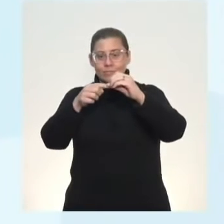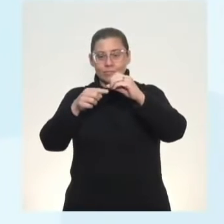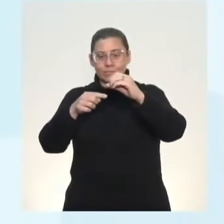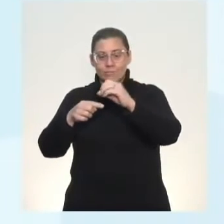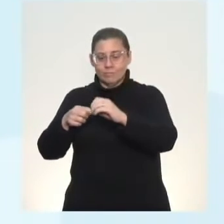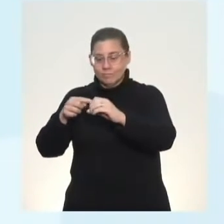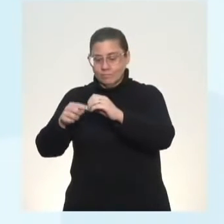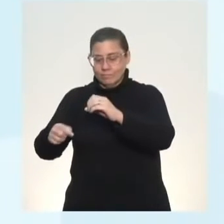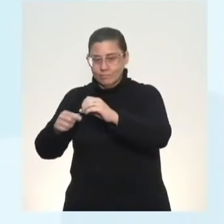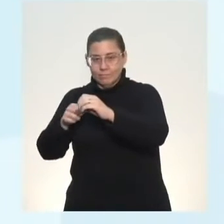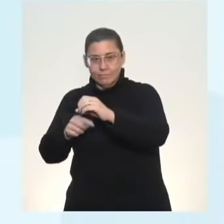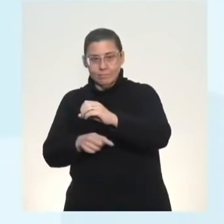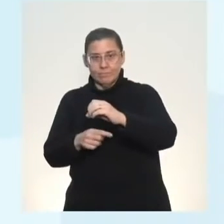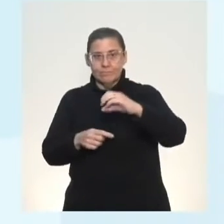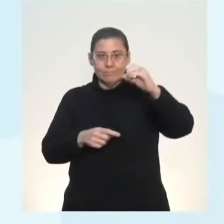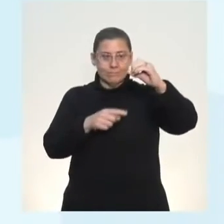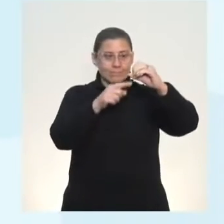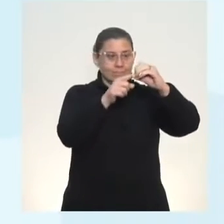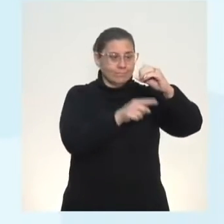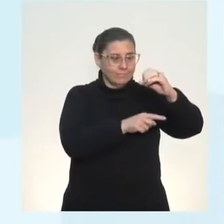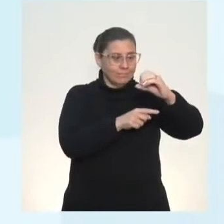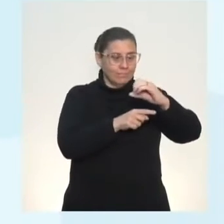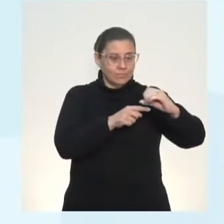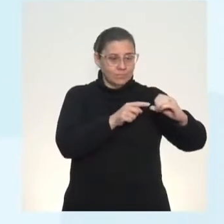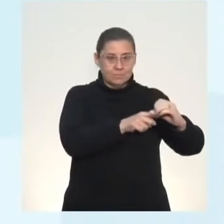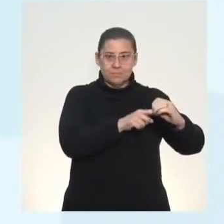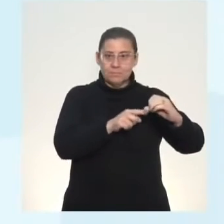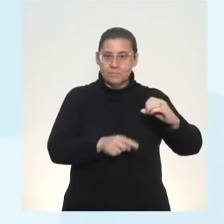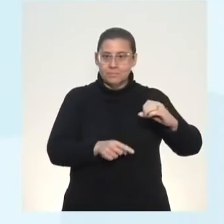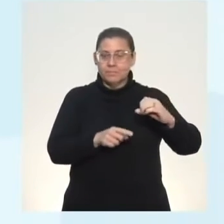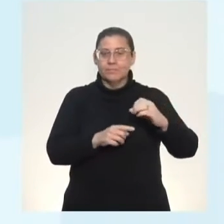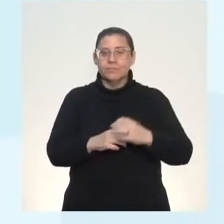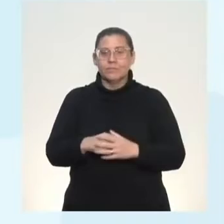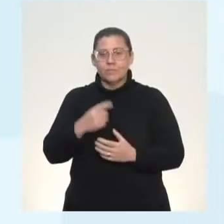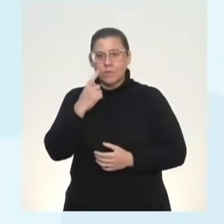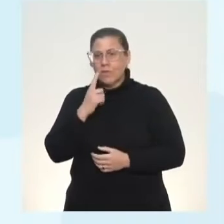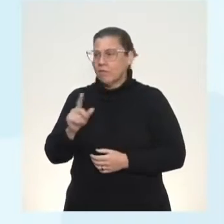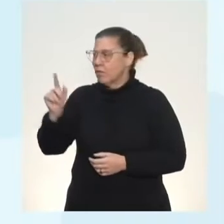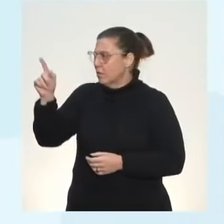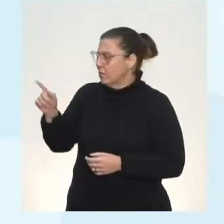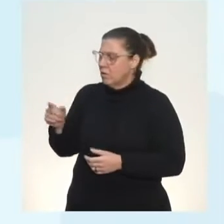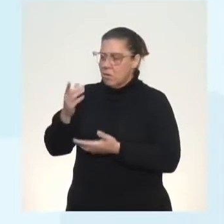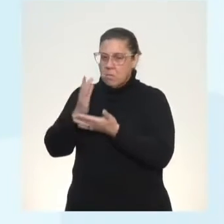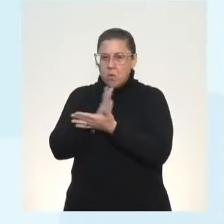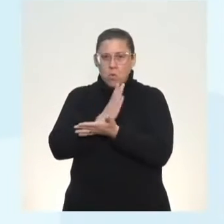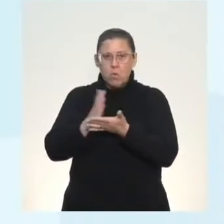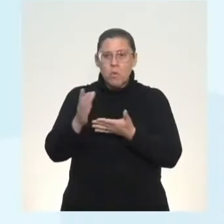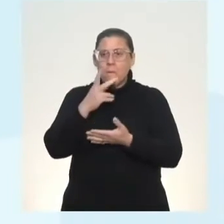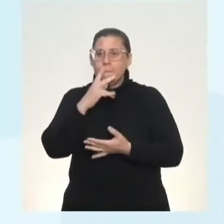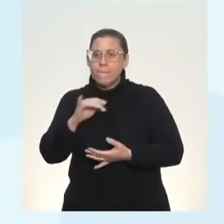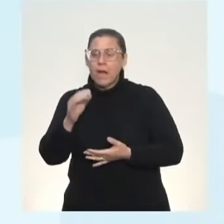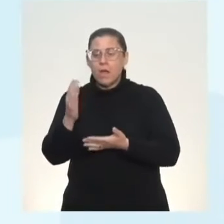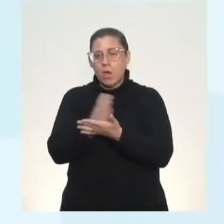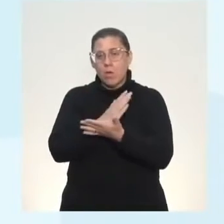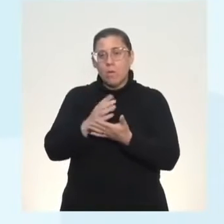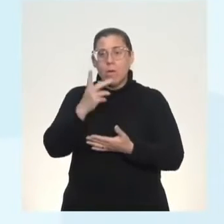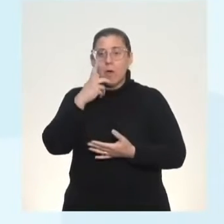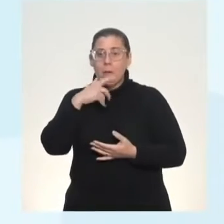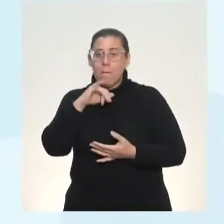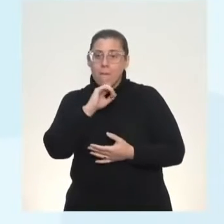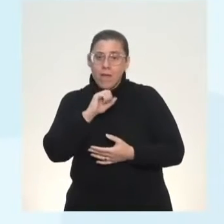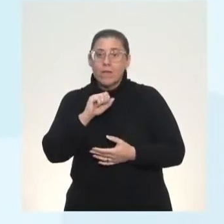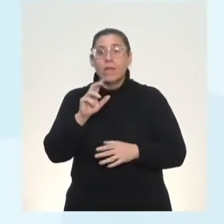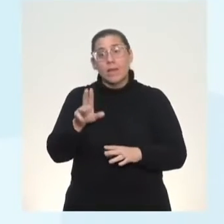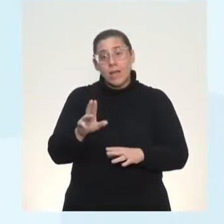Que células N são essas, professor? Da onde veio isso? Você está vendo que tem parte que veio da mãe, parte que veio do pai? Isso aí são os